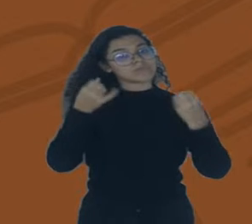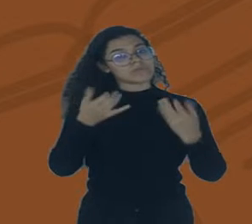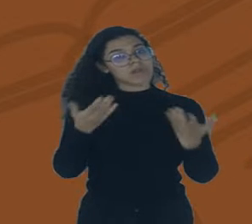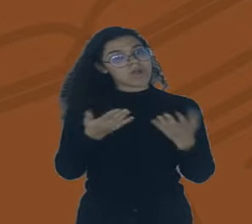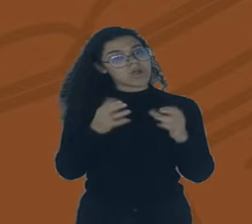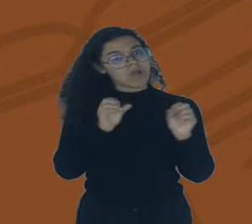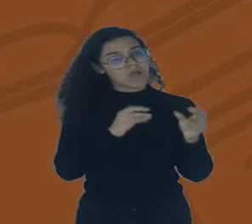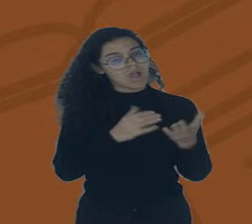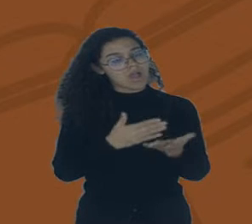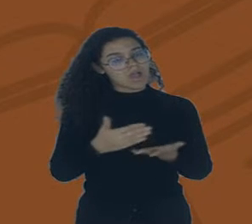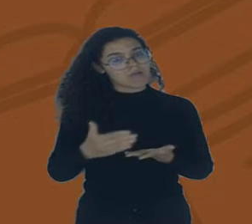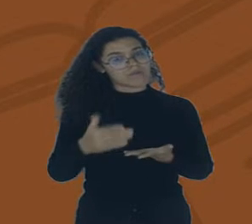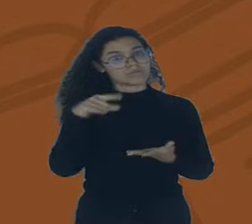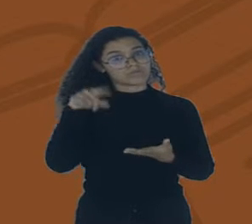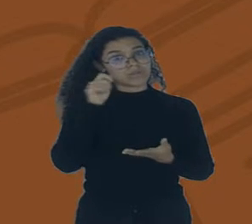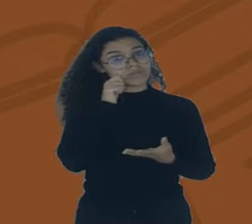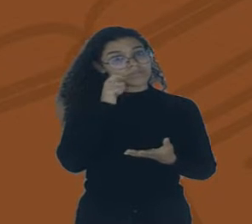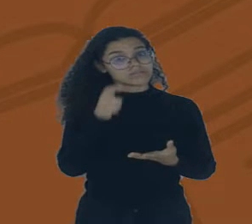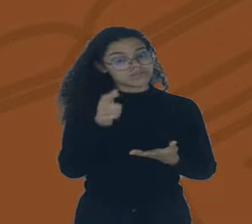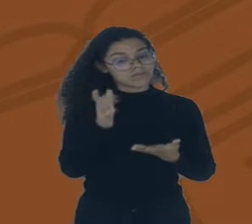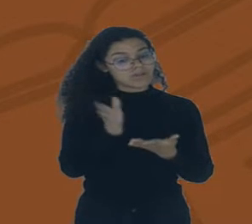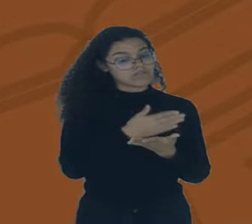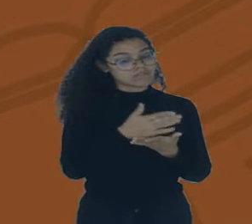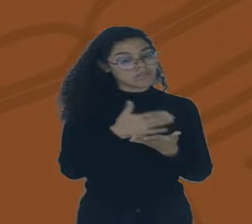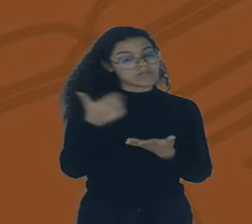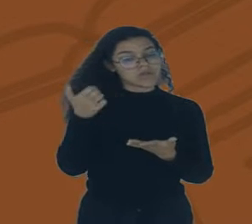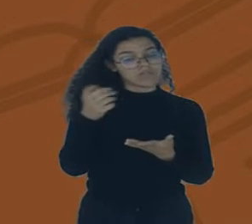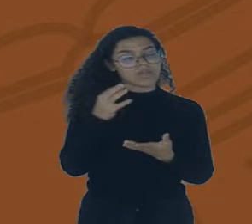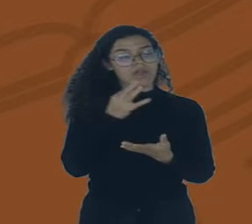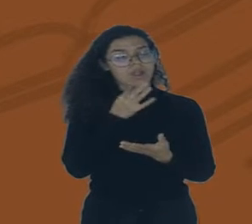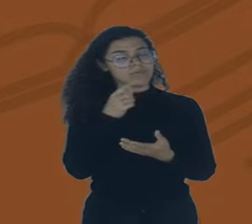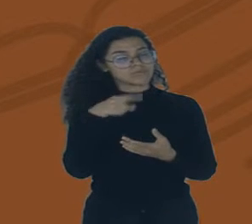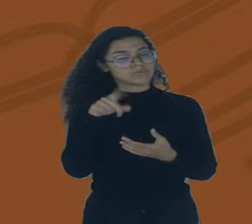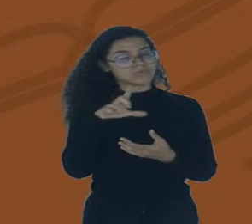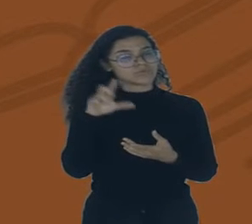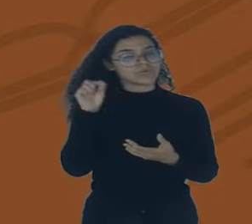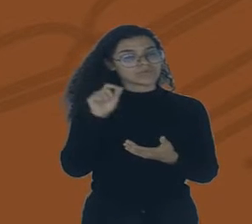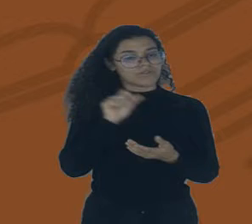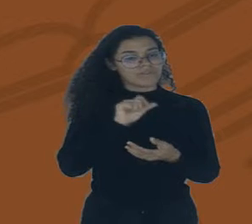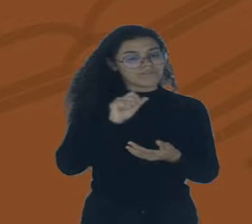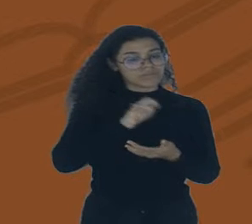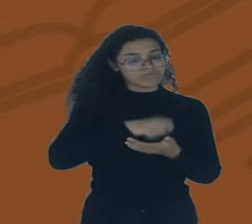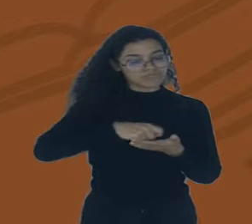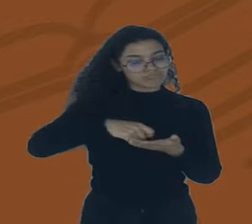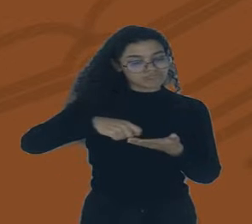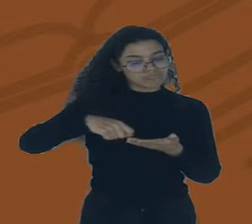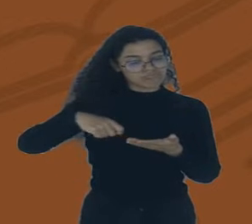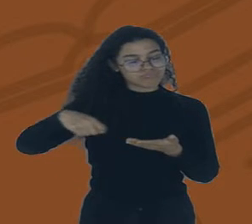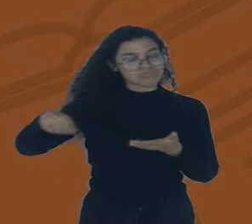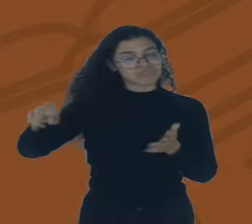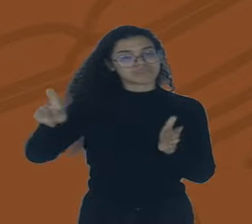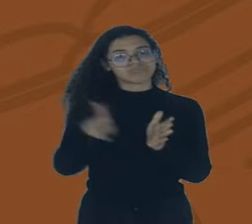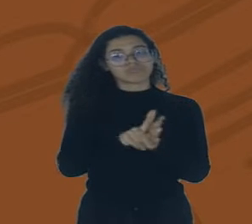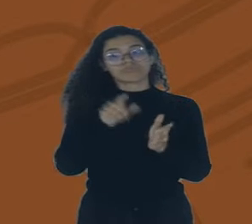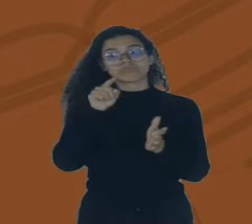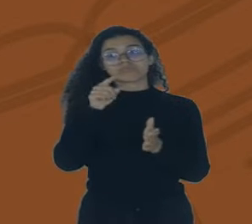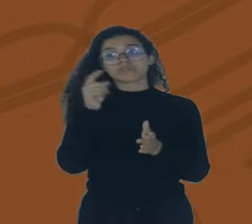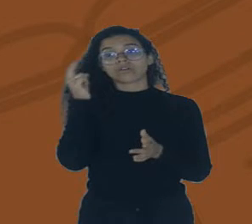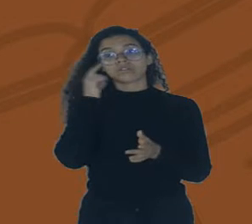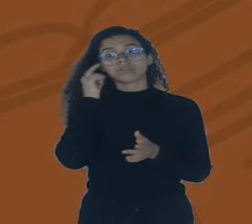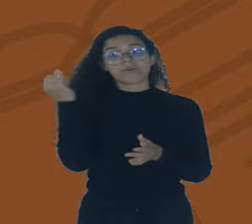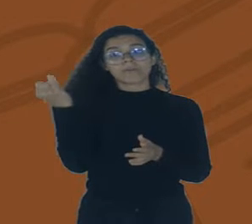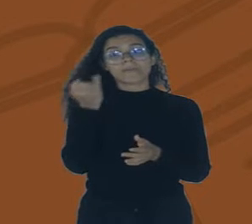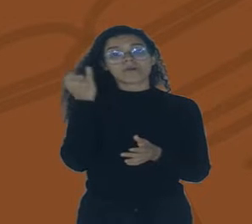bastante atenção, pega o caderno, a caneta, o lápis e vá fazendo aí as anotações que vocês